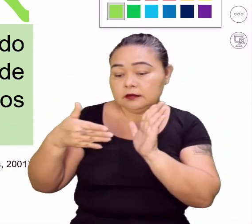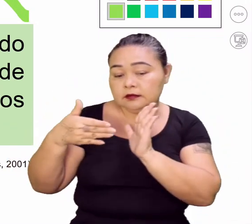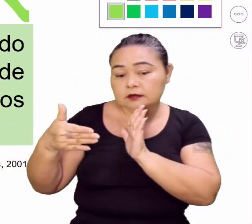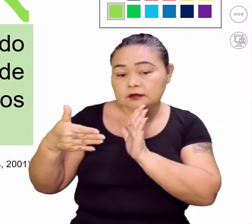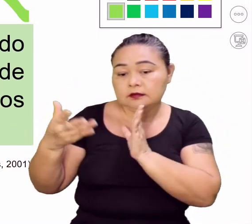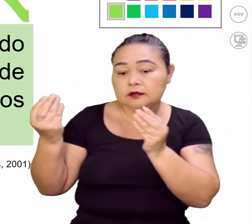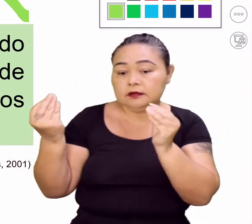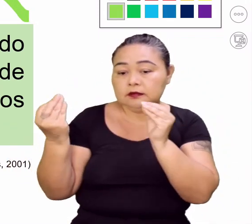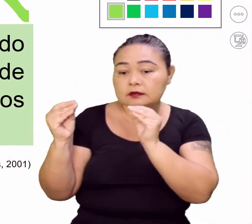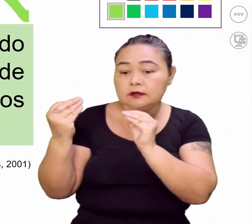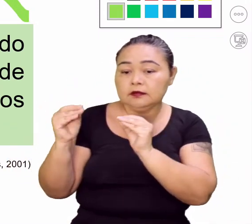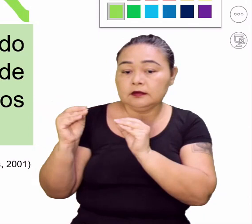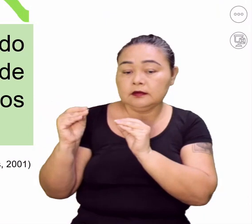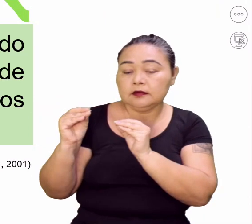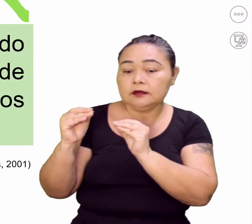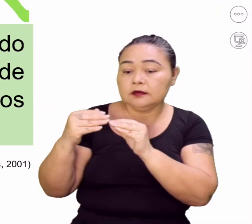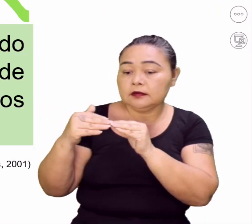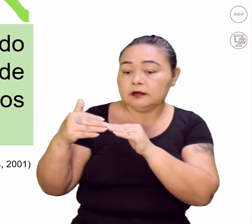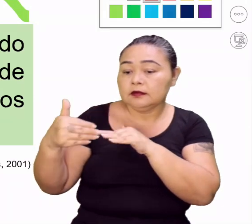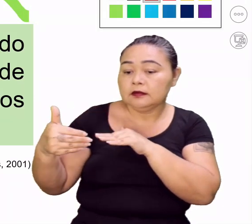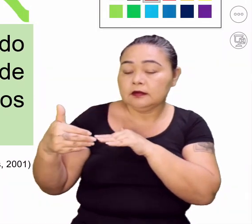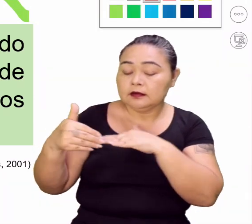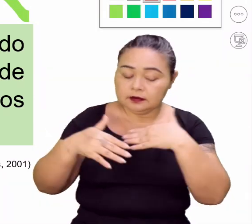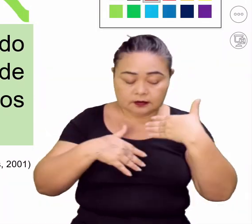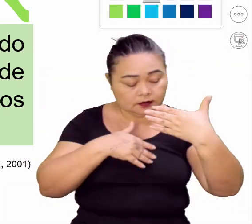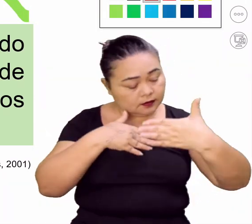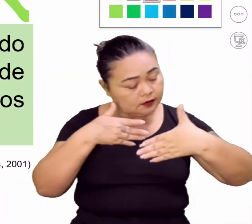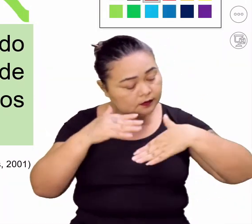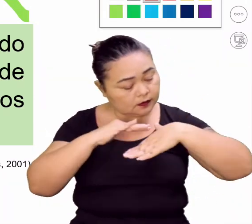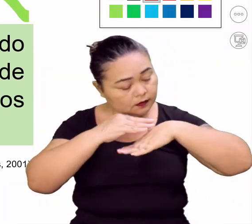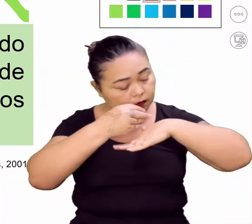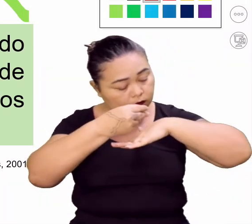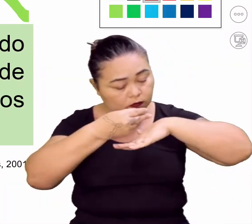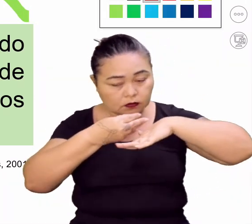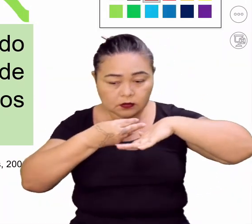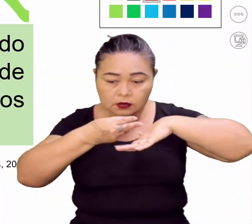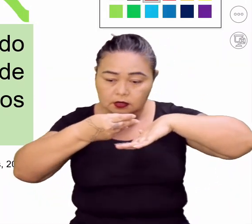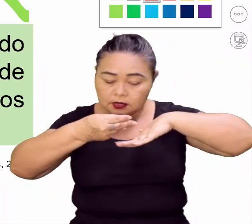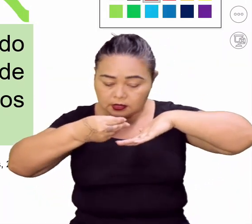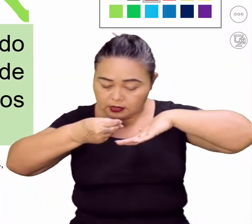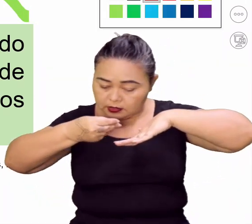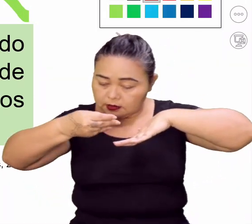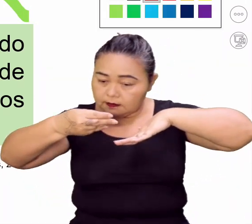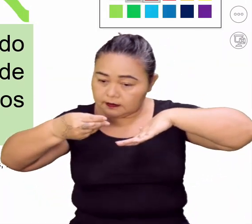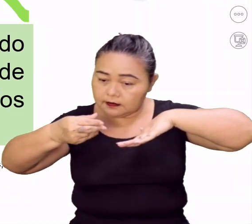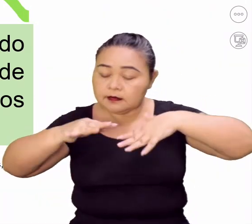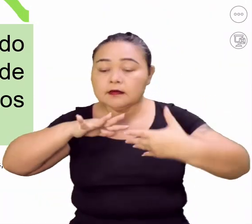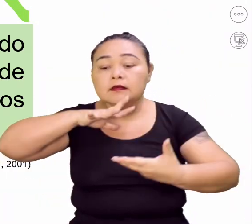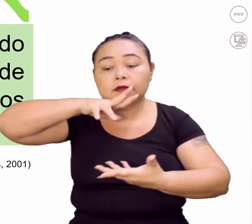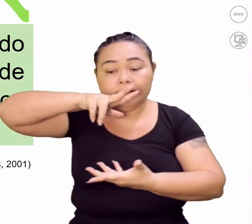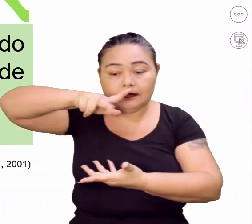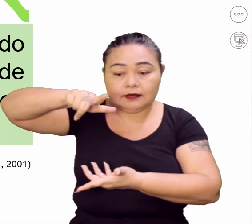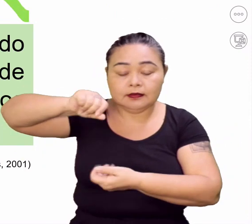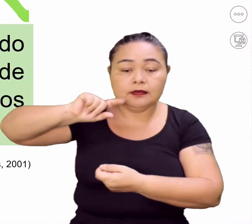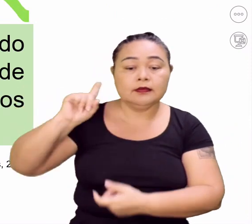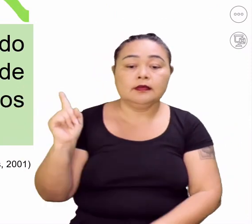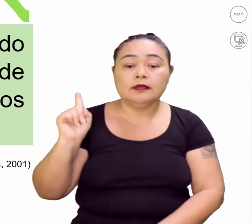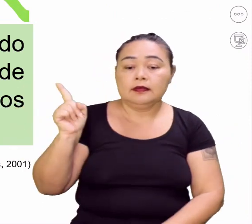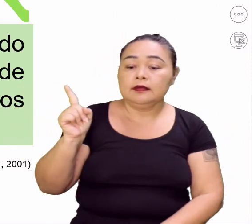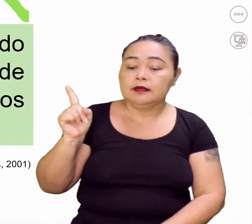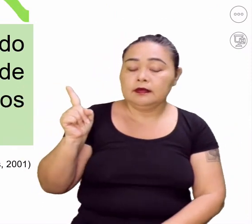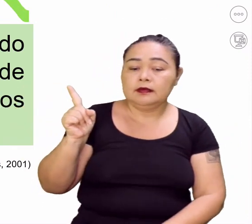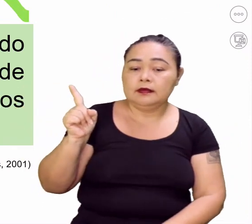foi formada a partir de todo o processo, né, de evolução do nosso planeta, porque